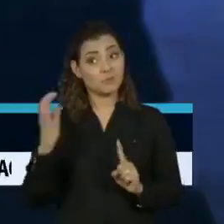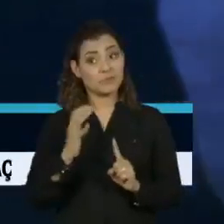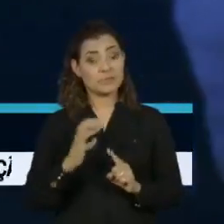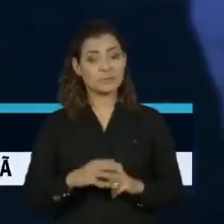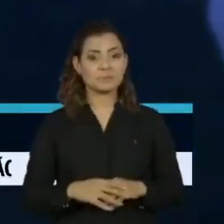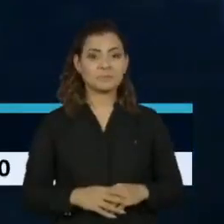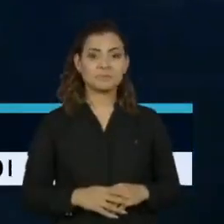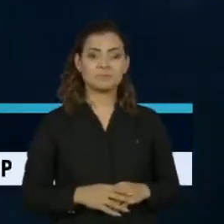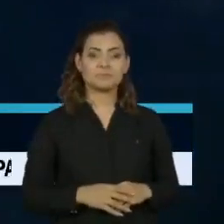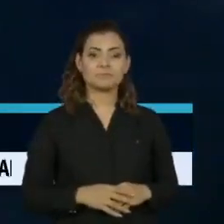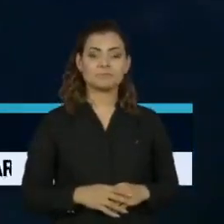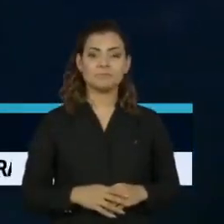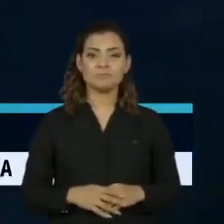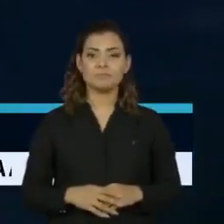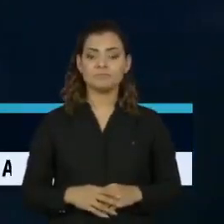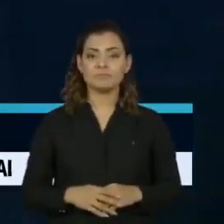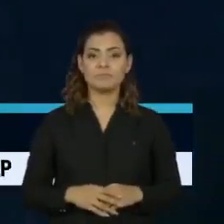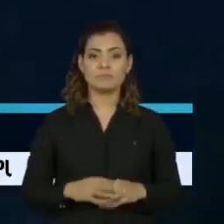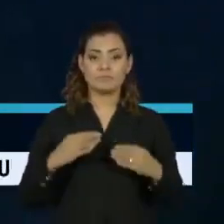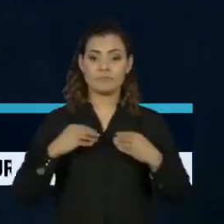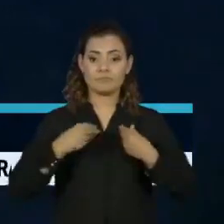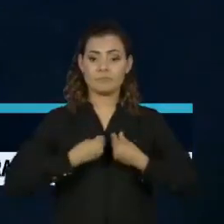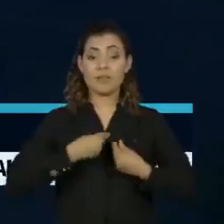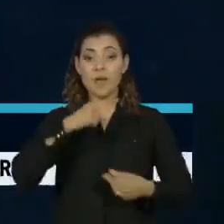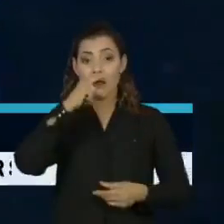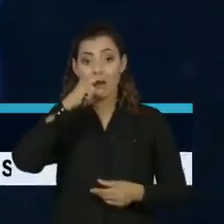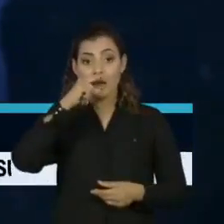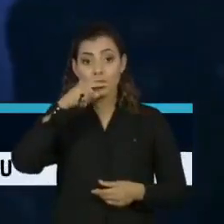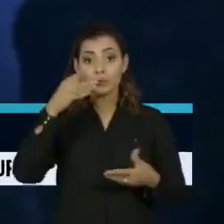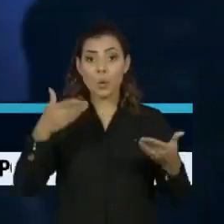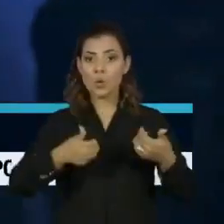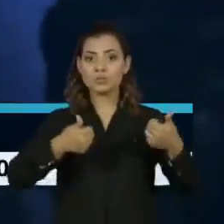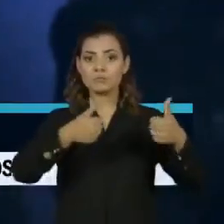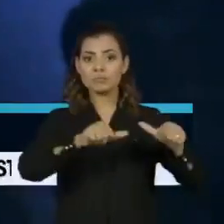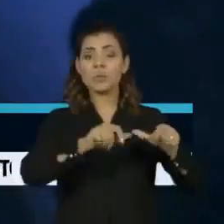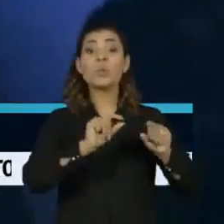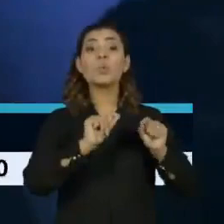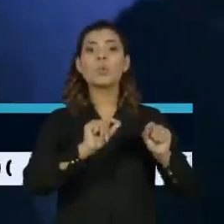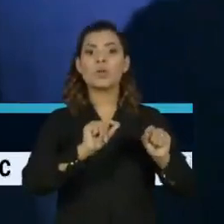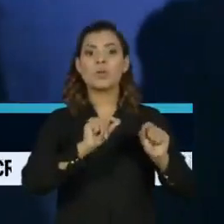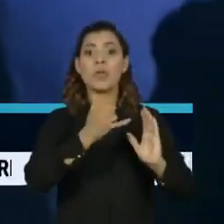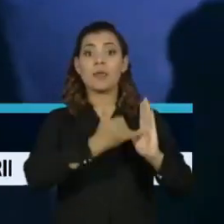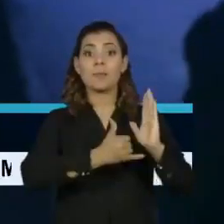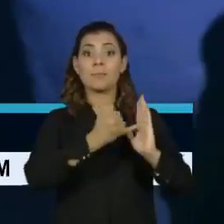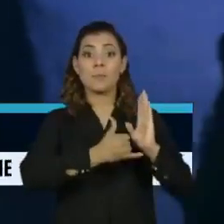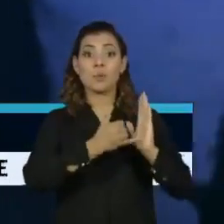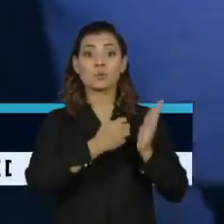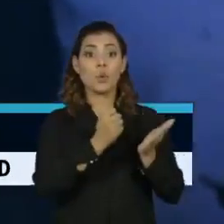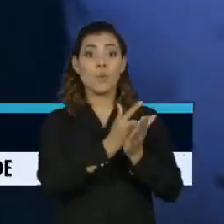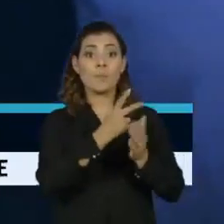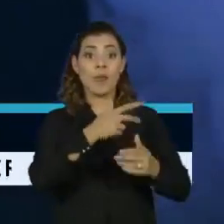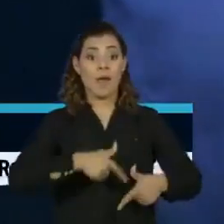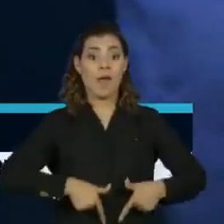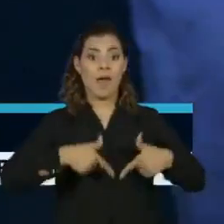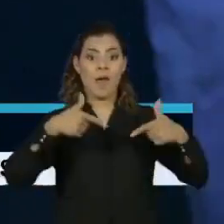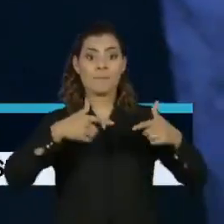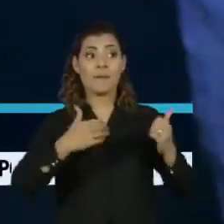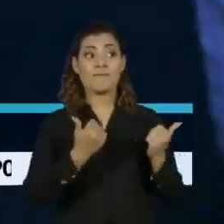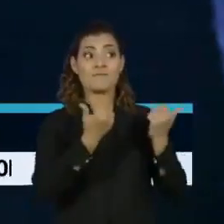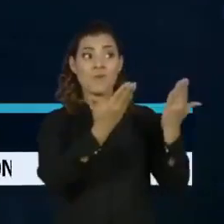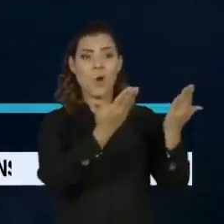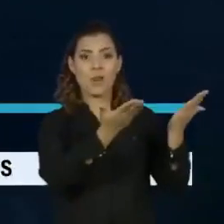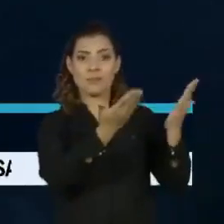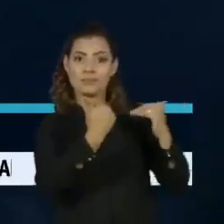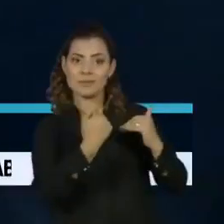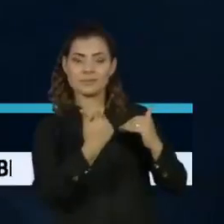o que o Ministro do Supremo Tribunal Federal eles são fraquinhos suspendeu hoje a isenção de imposto para importação de revólveres e pistolas